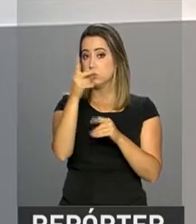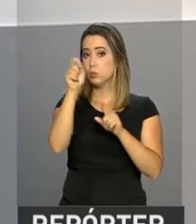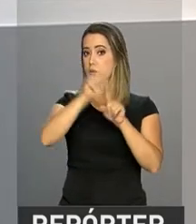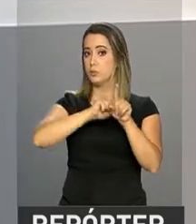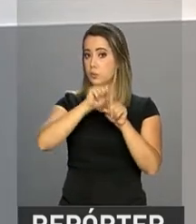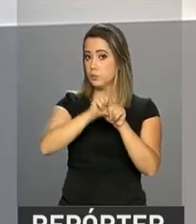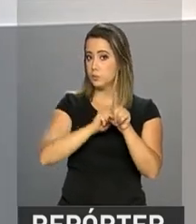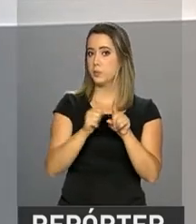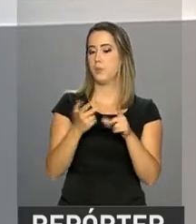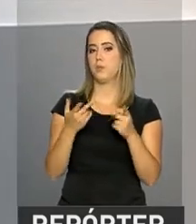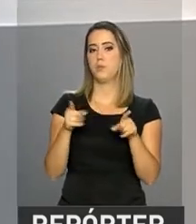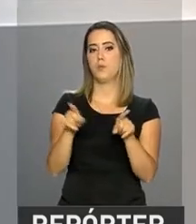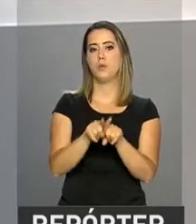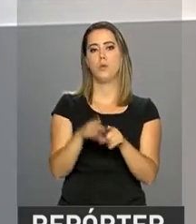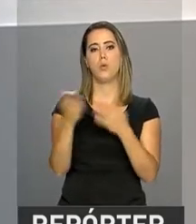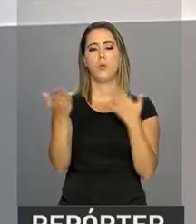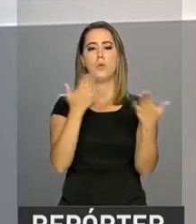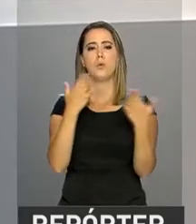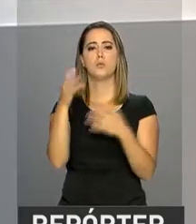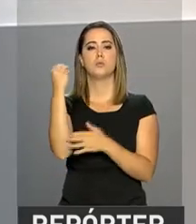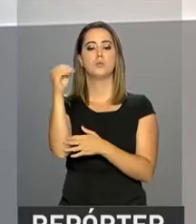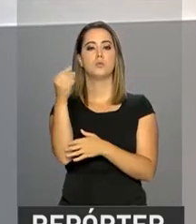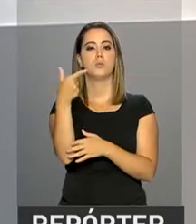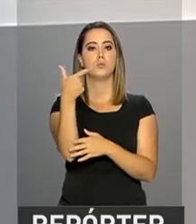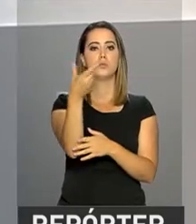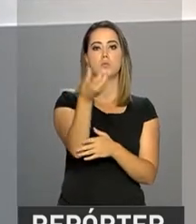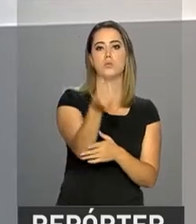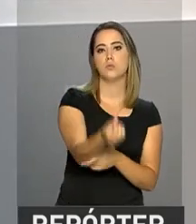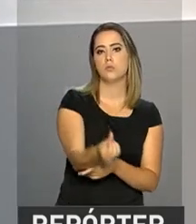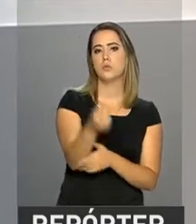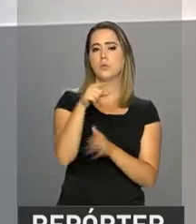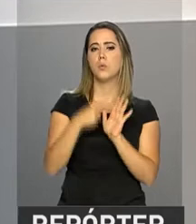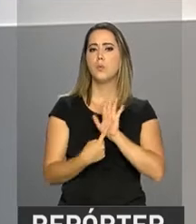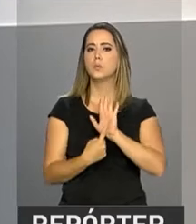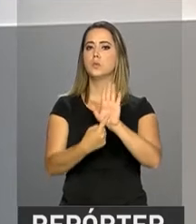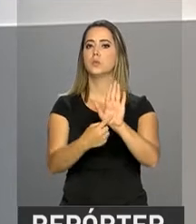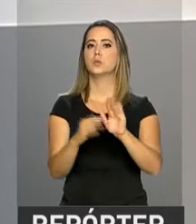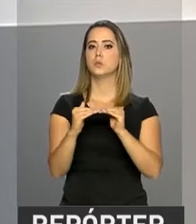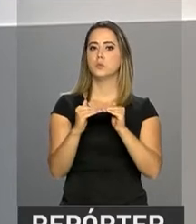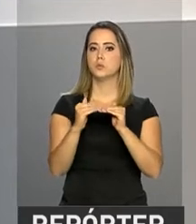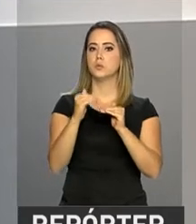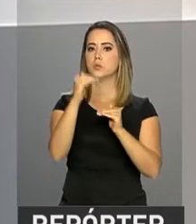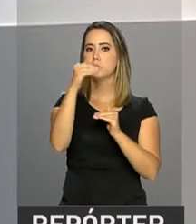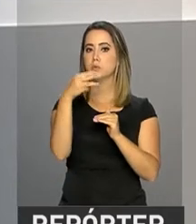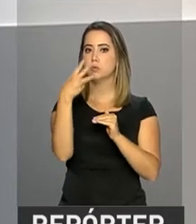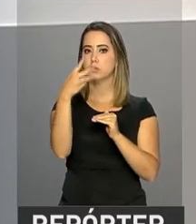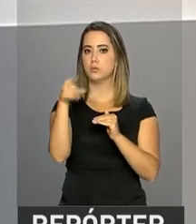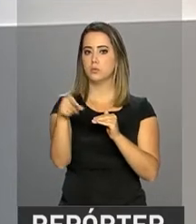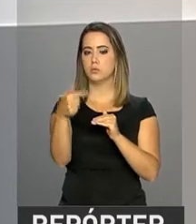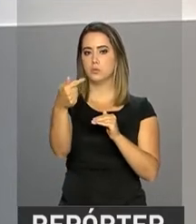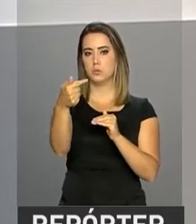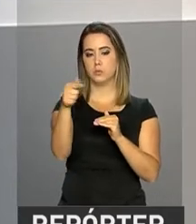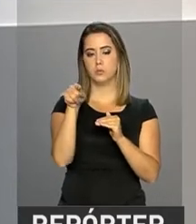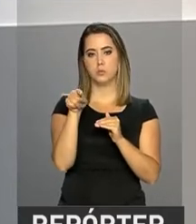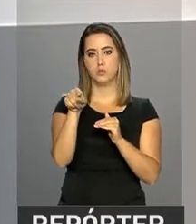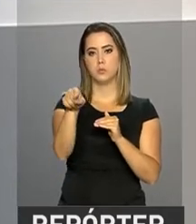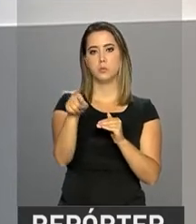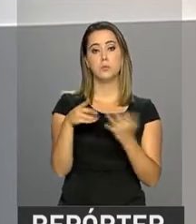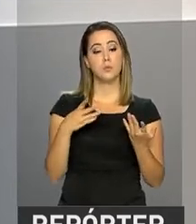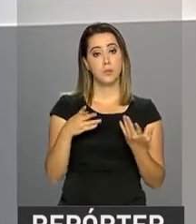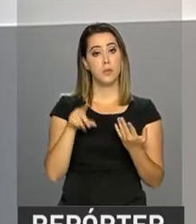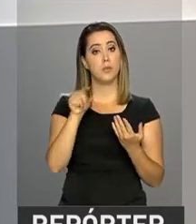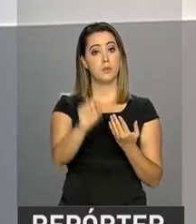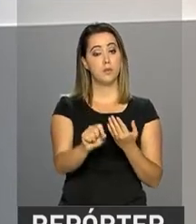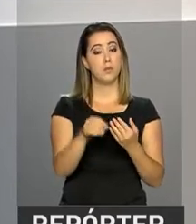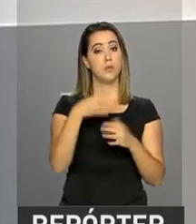na comparação com outubro de 2016 o índice mostra crescimento de 3,7 pontos as